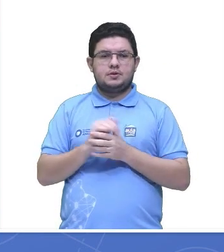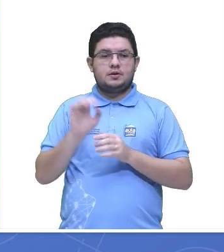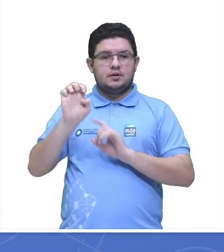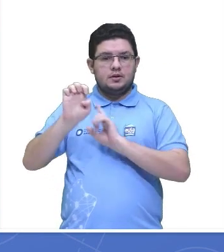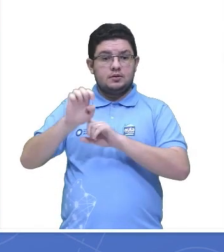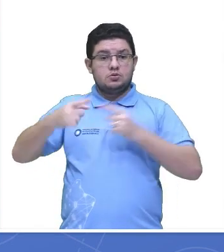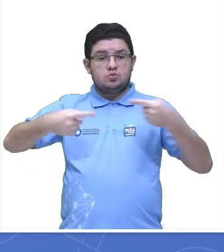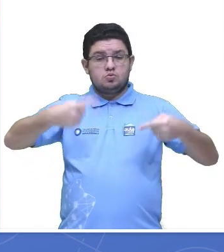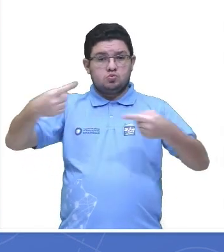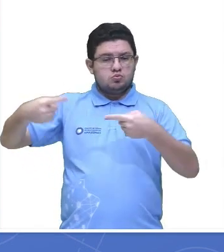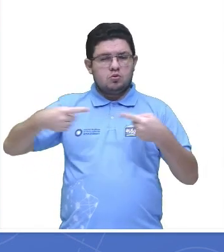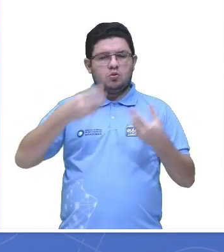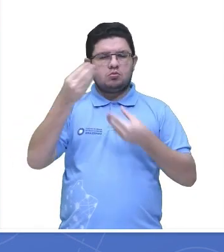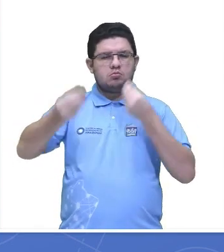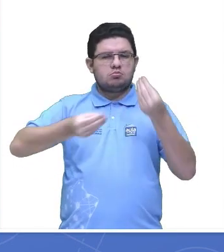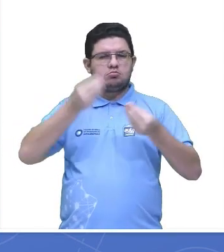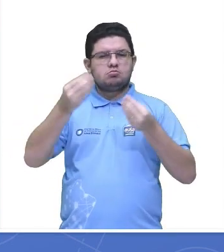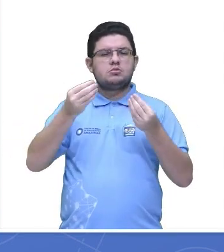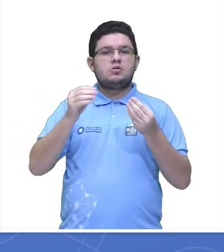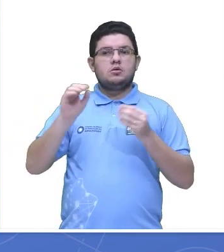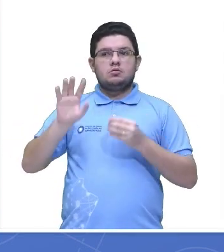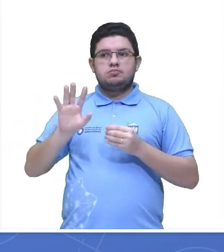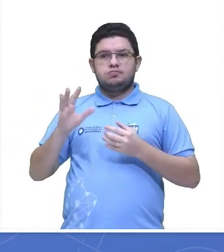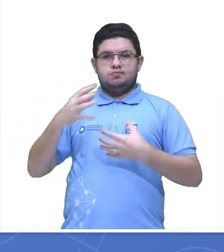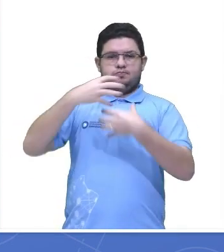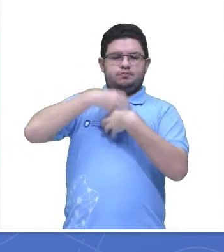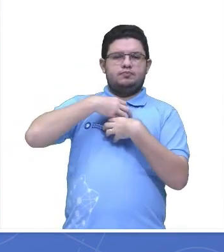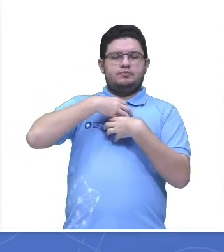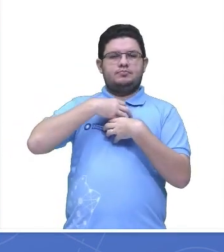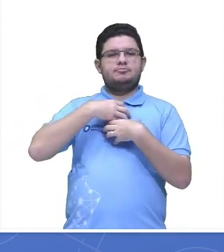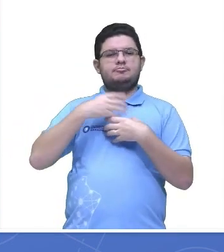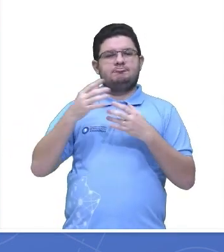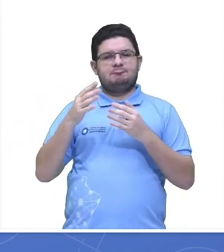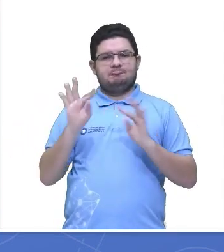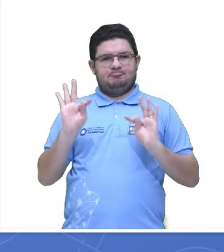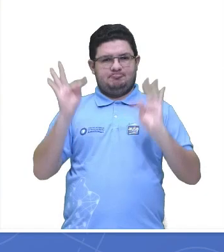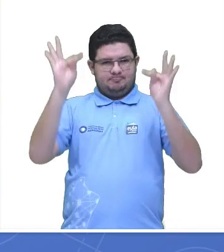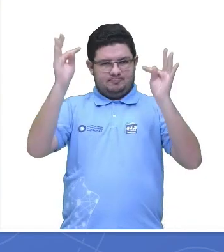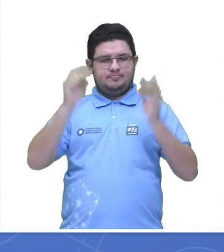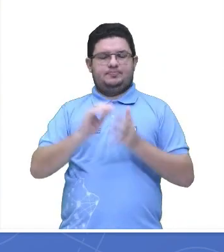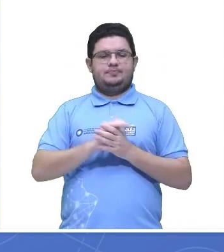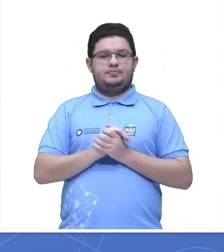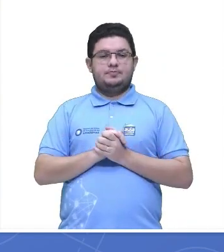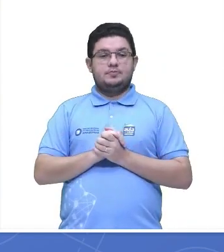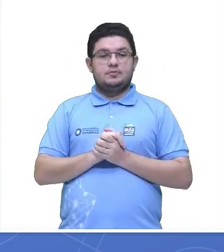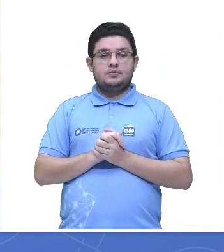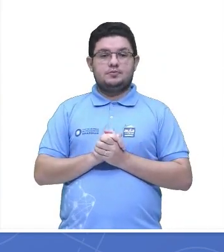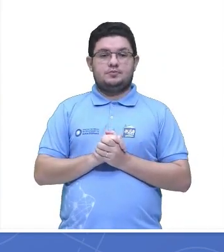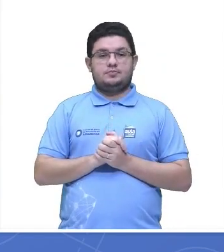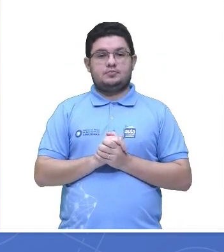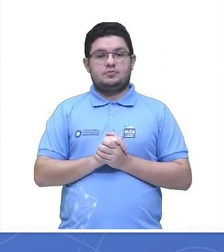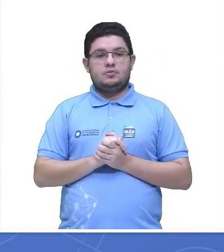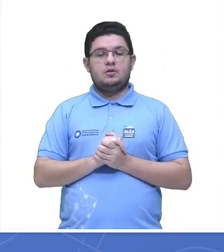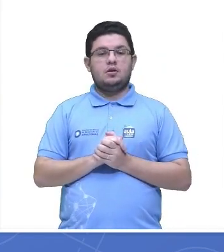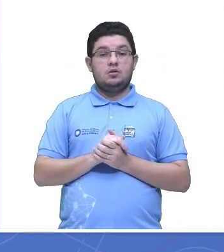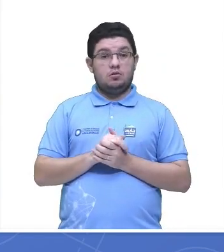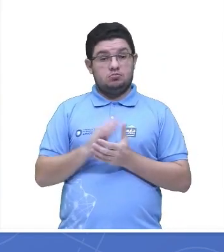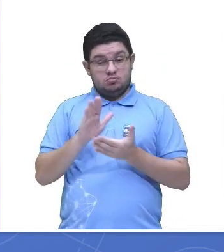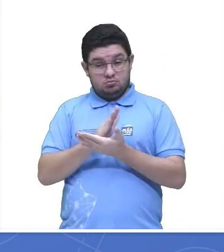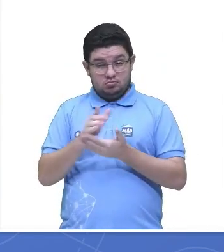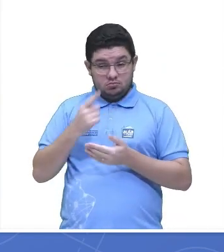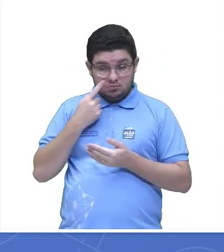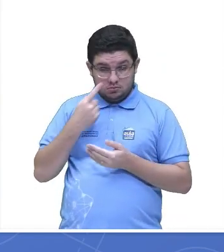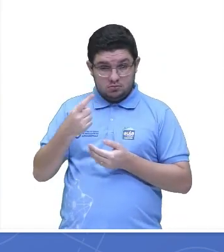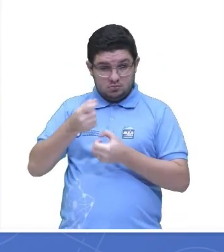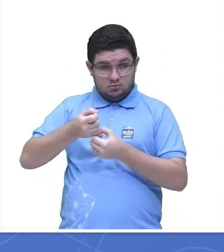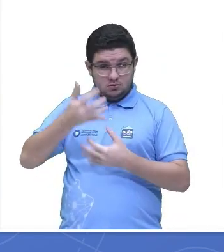nossos alunos, vamos ver como é que estamos. A Tainara diz que é da questão 4, né, a letra C. O Enzo Mateus, da